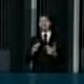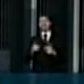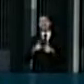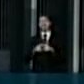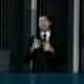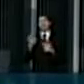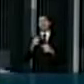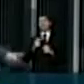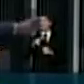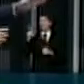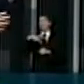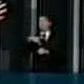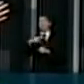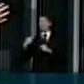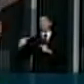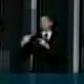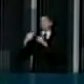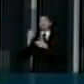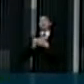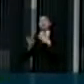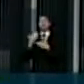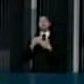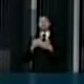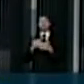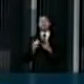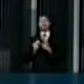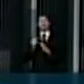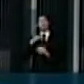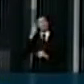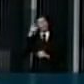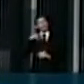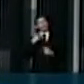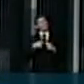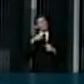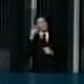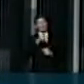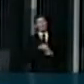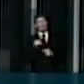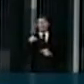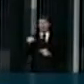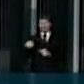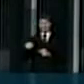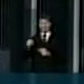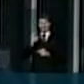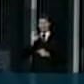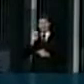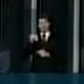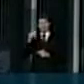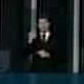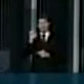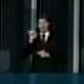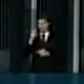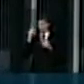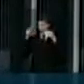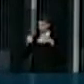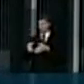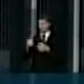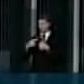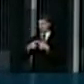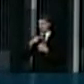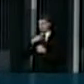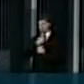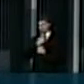o mercado internacional, e volto lá para a minha querida Rio Negrinho. Cidade que,